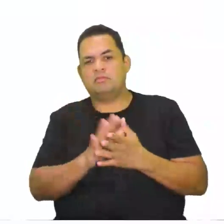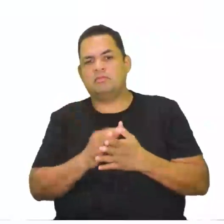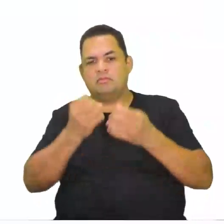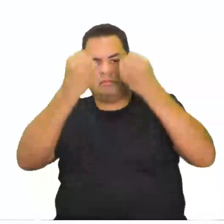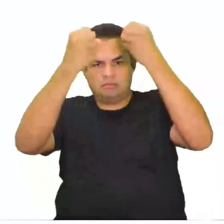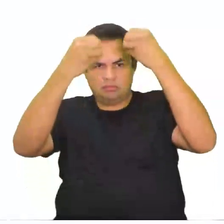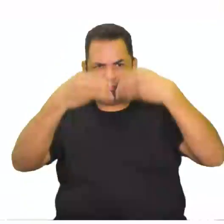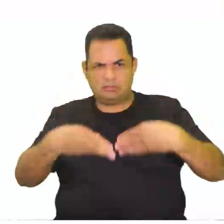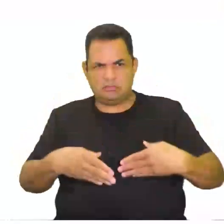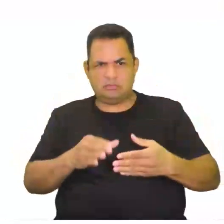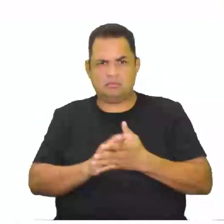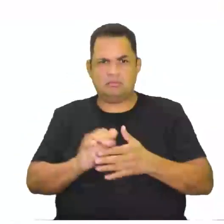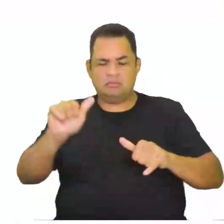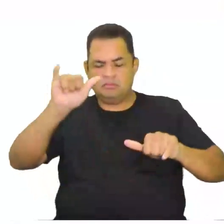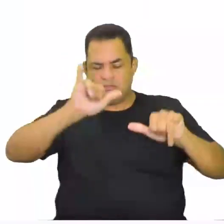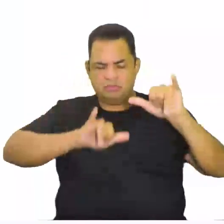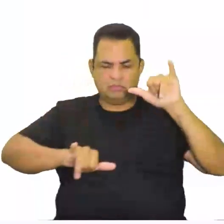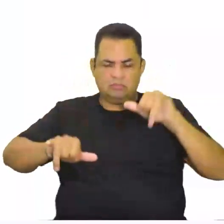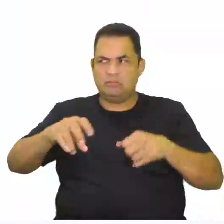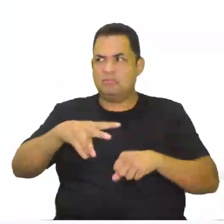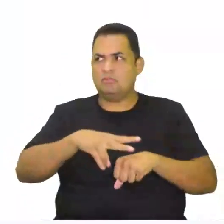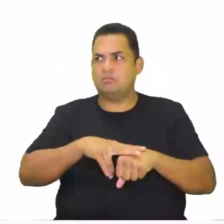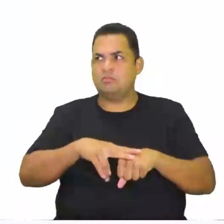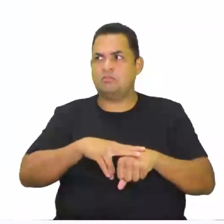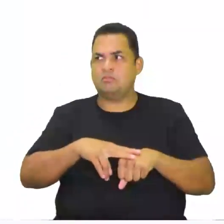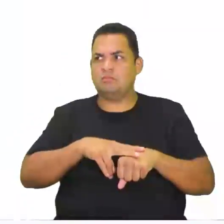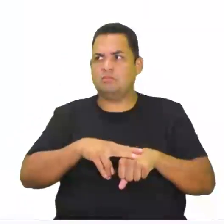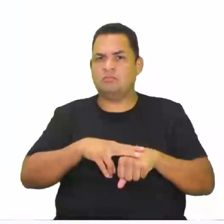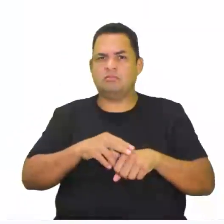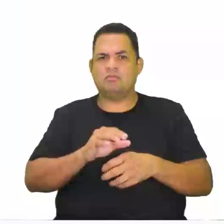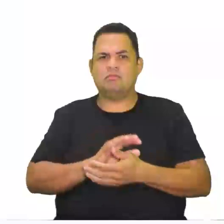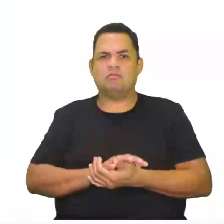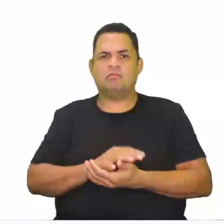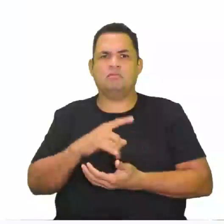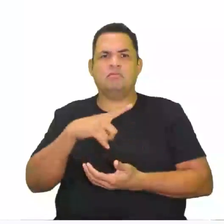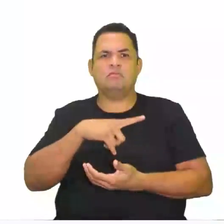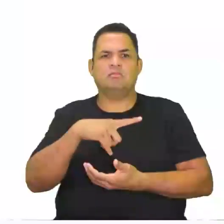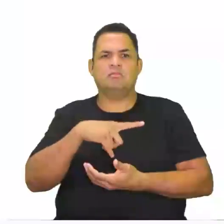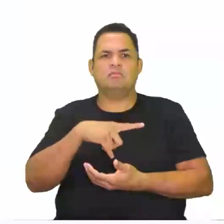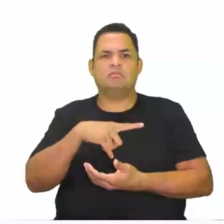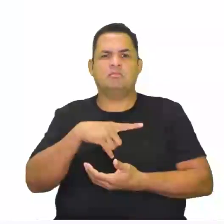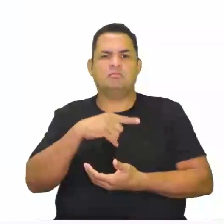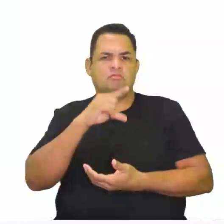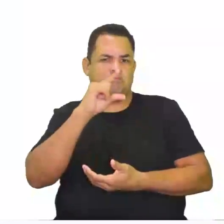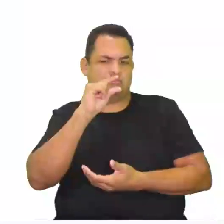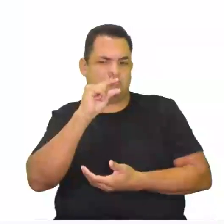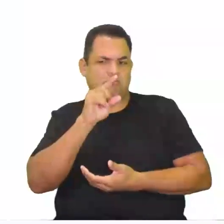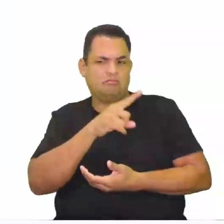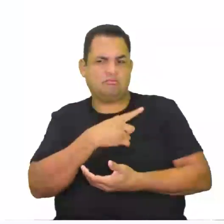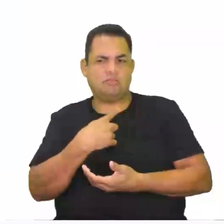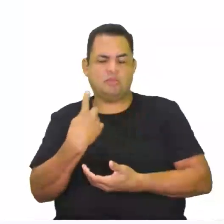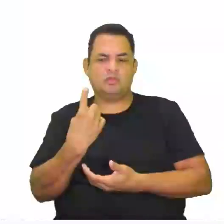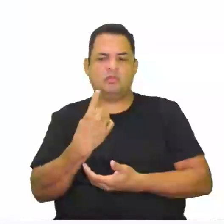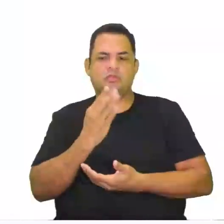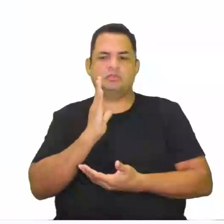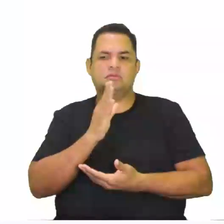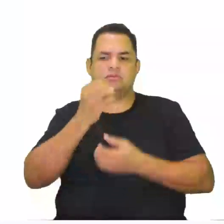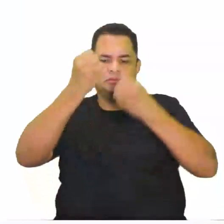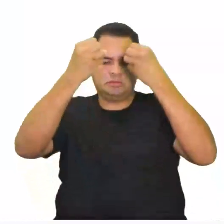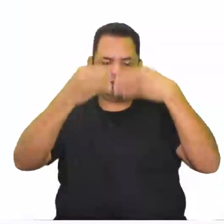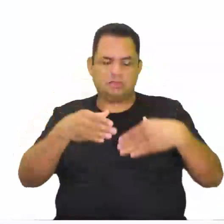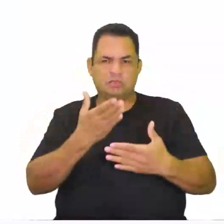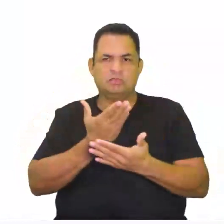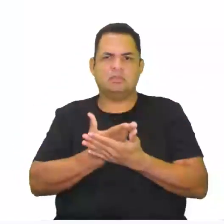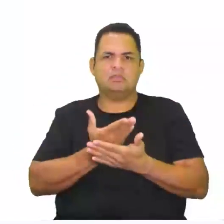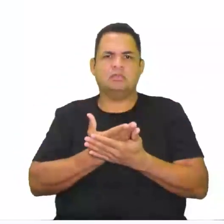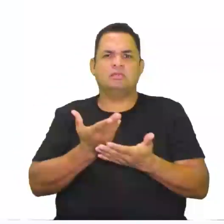abordar sobre a química verde, que já tem um pouquinho do que nós víamos falando na aula.